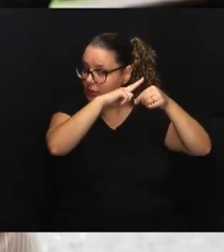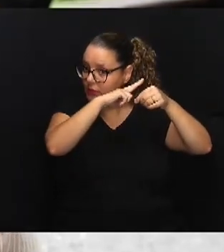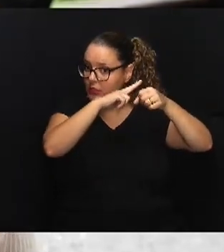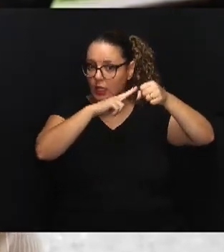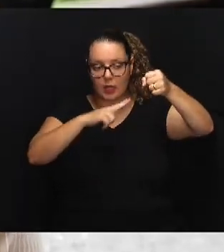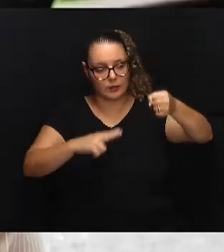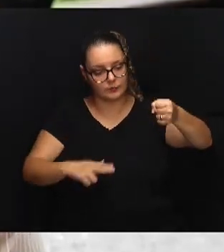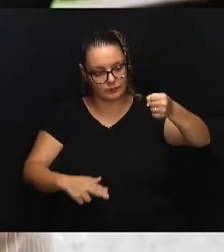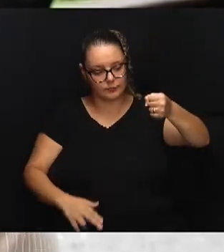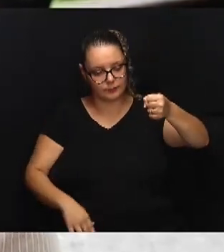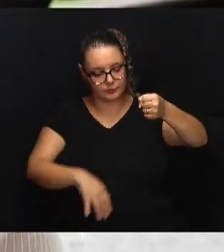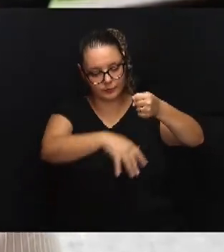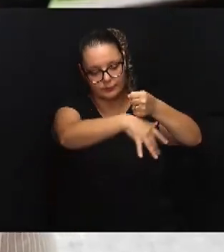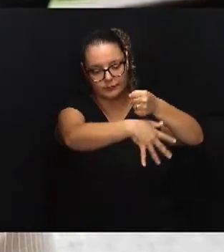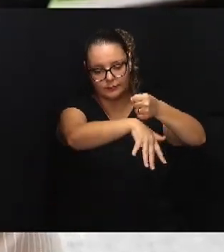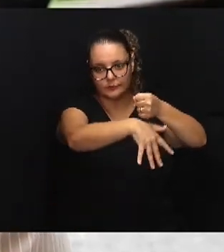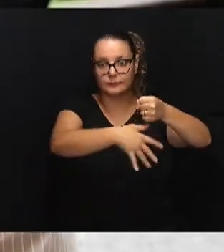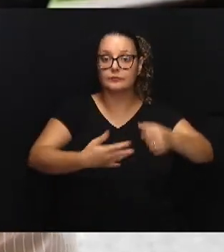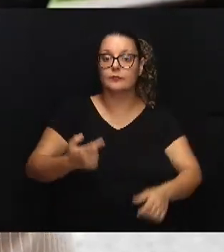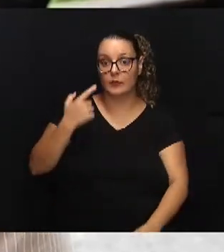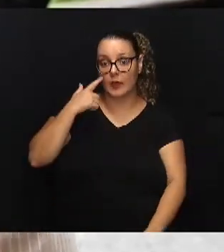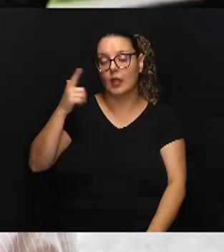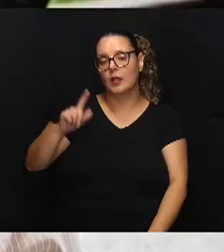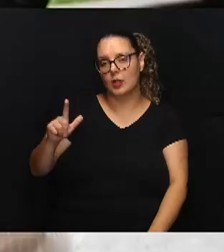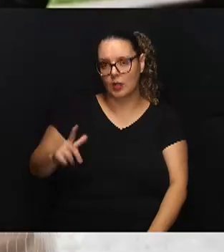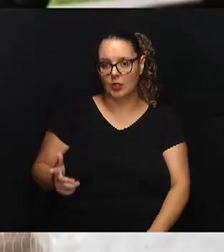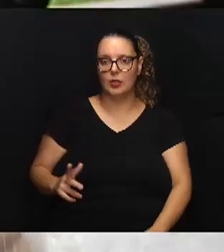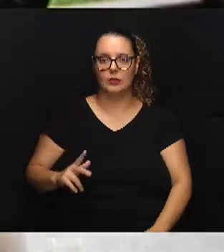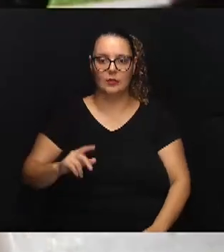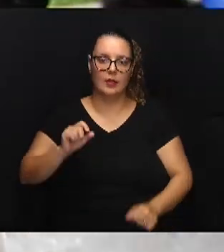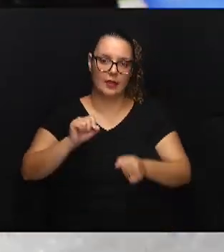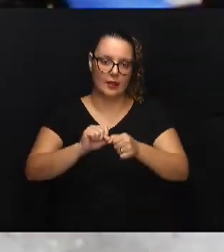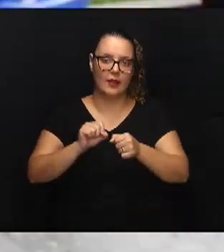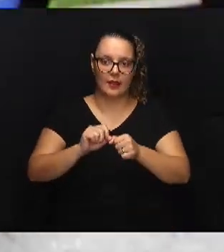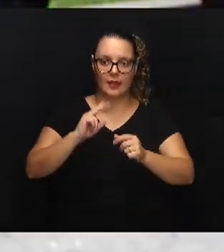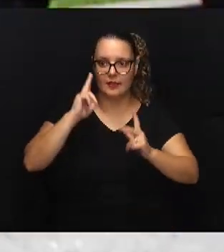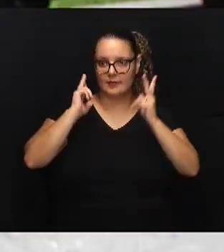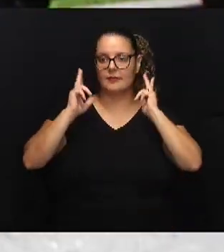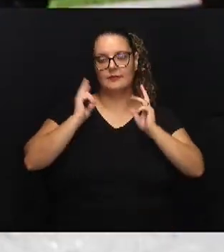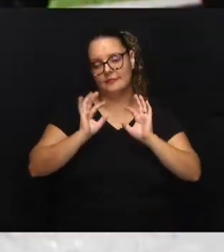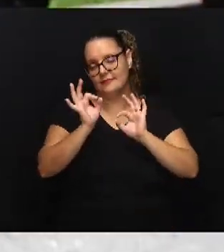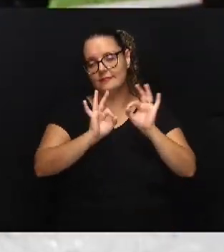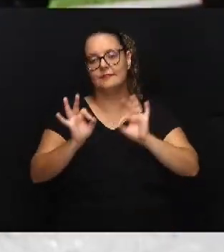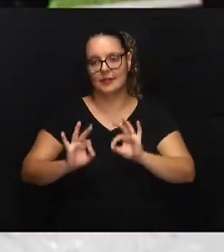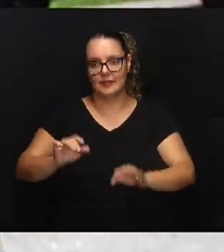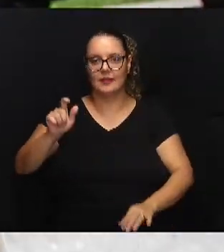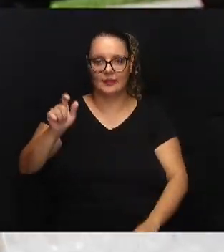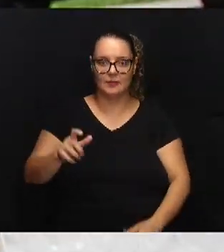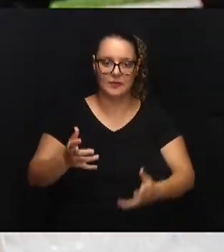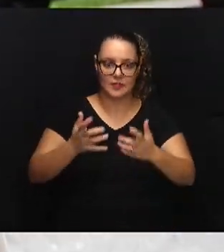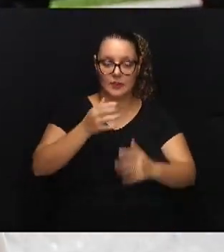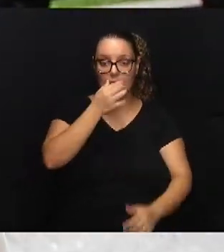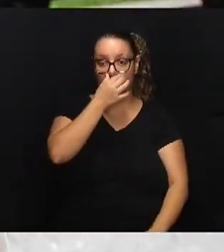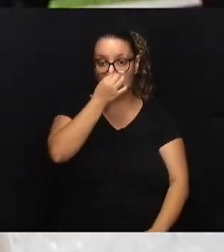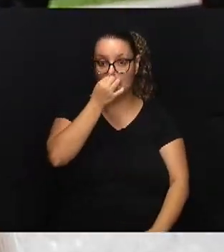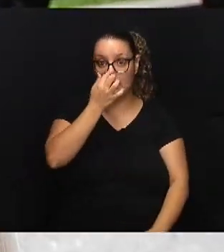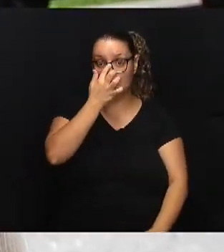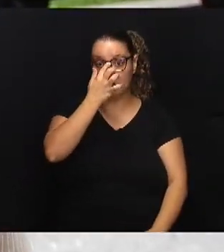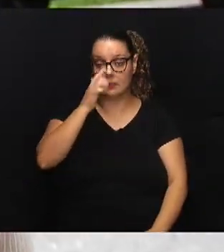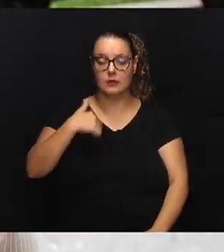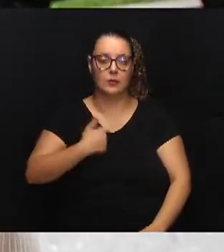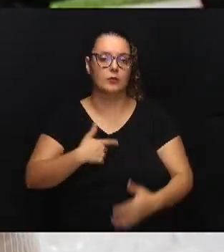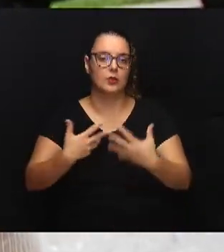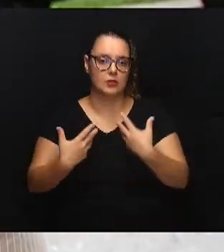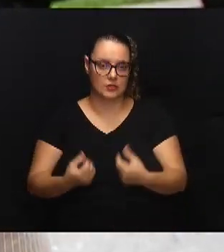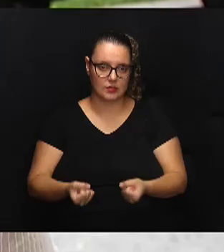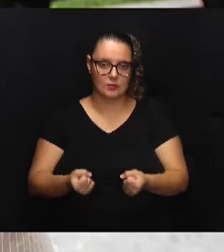né? E aí corta. E aí, claro, depois ela faz o corte todo, né, que a pessoa quiser. Então nós recebemos